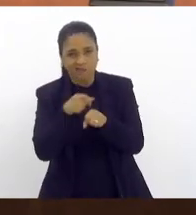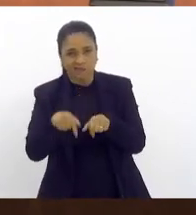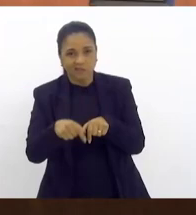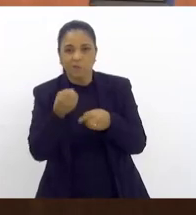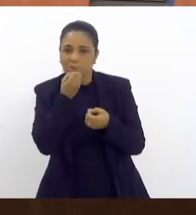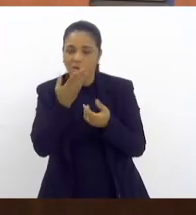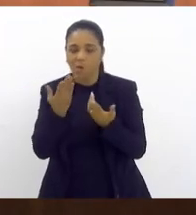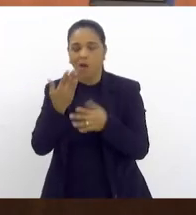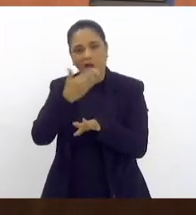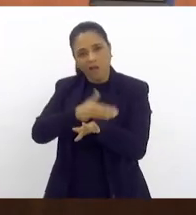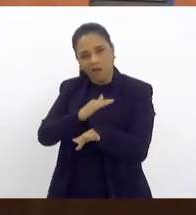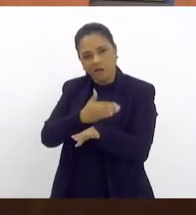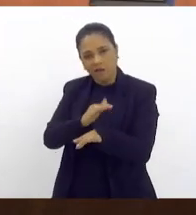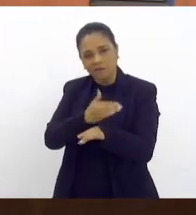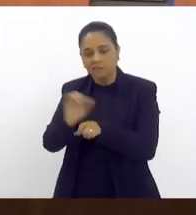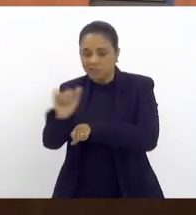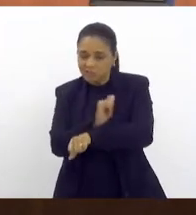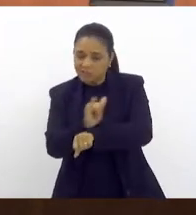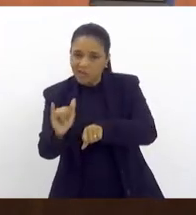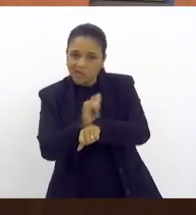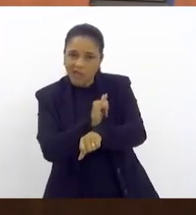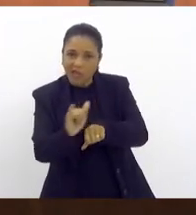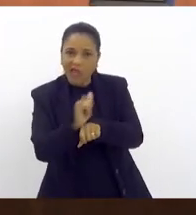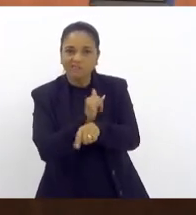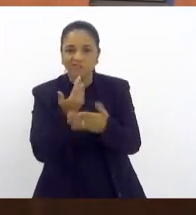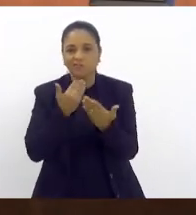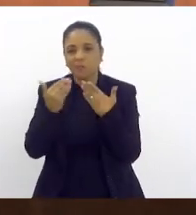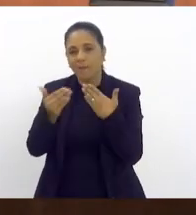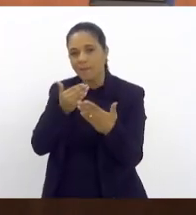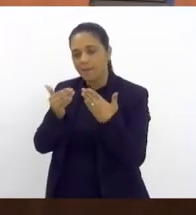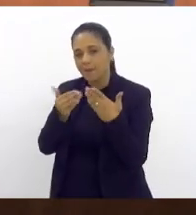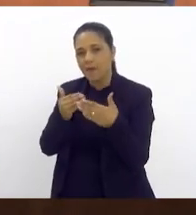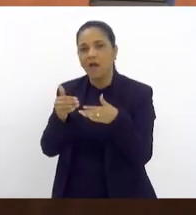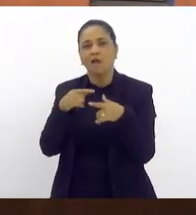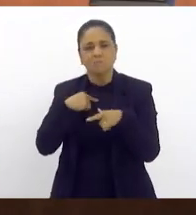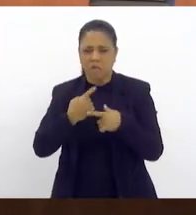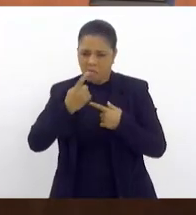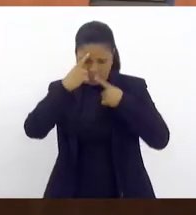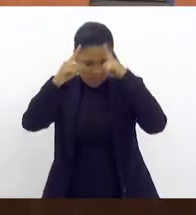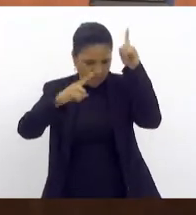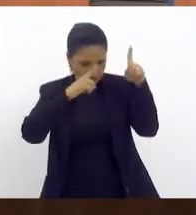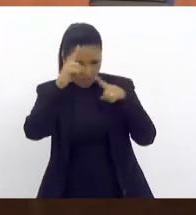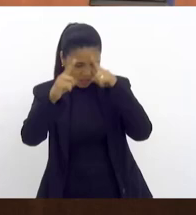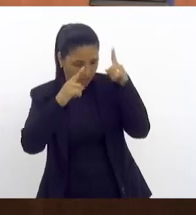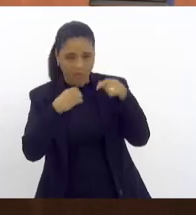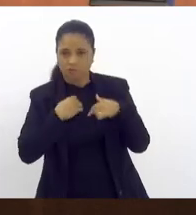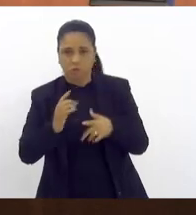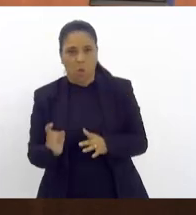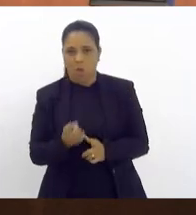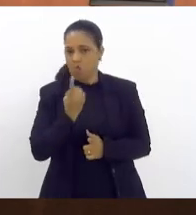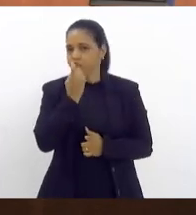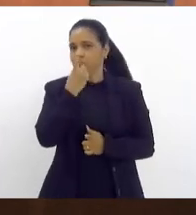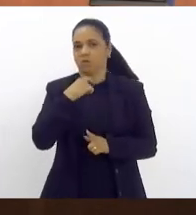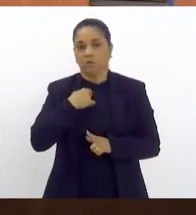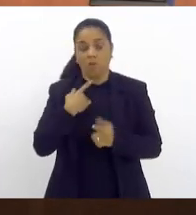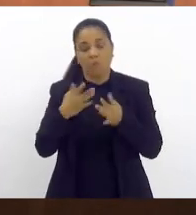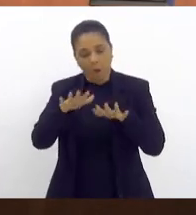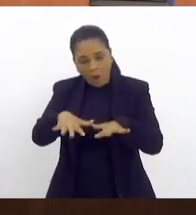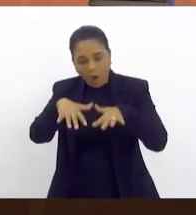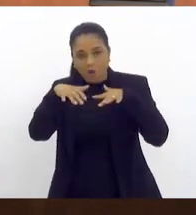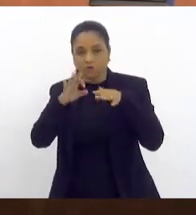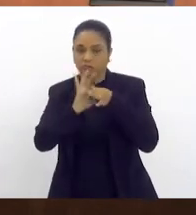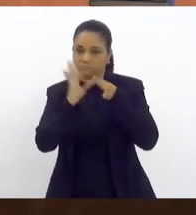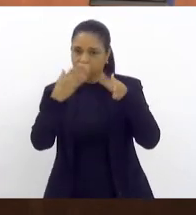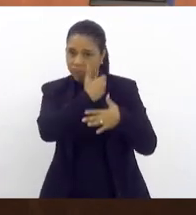numa boa prática da rede Municipal essas ideias não surgiram da minha cabeça vieram junto de uma audiência pública que fiz ainda